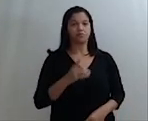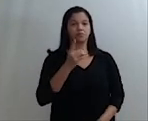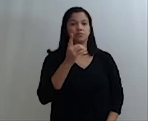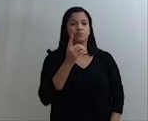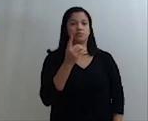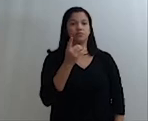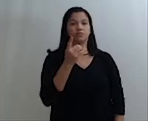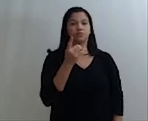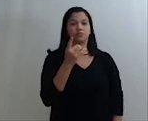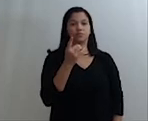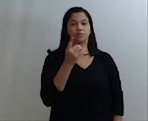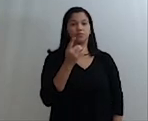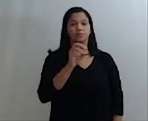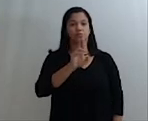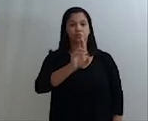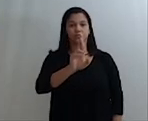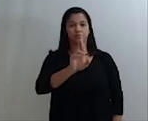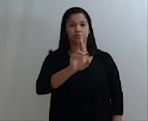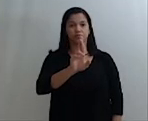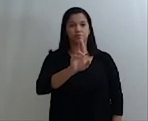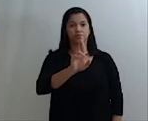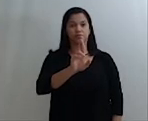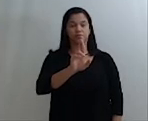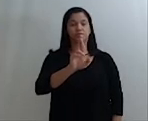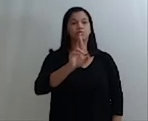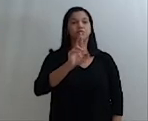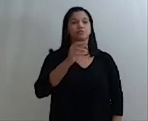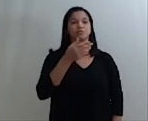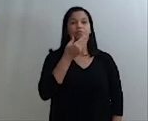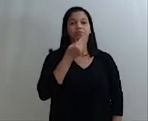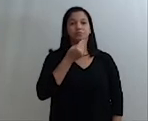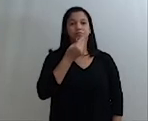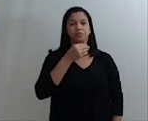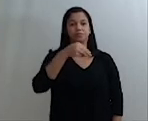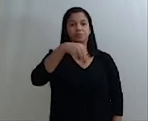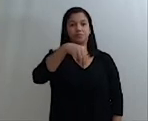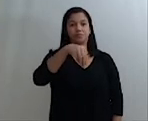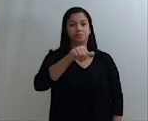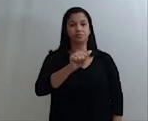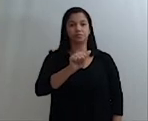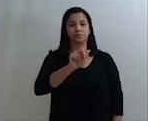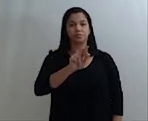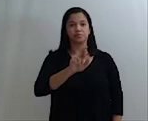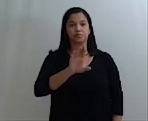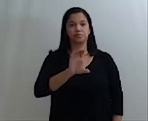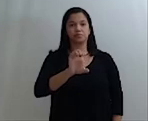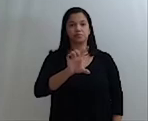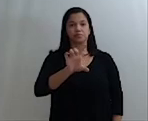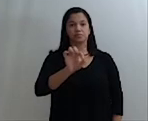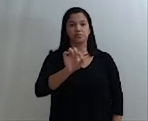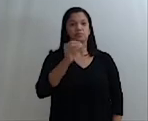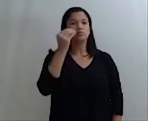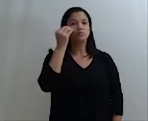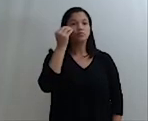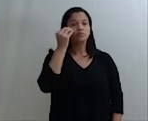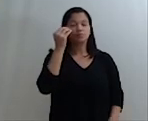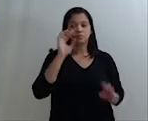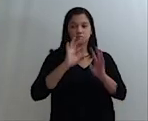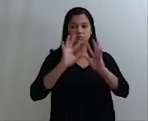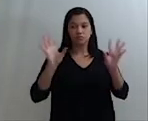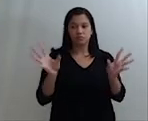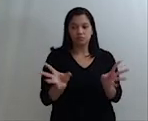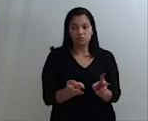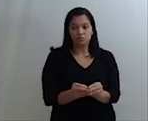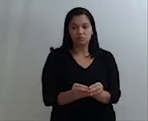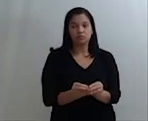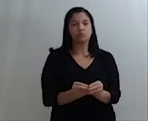Dr Marcelo antes de lhe passar a palavra vou tentar adiantar a conclusão do que